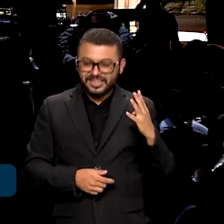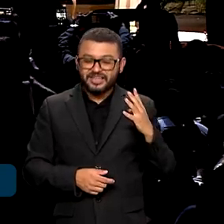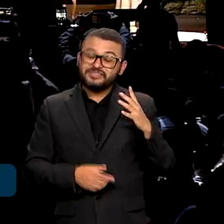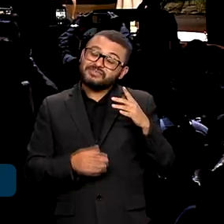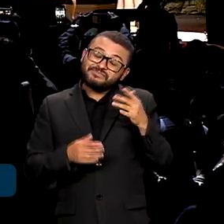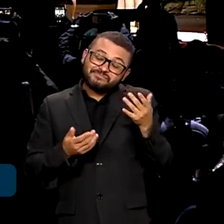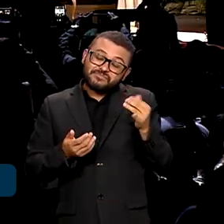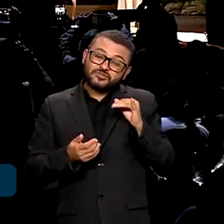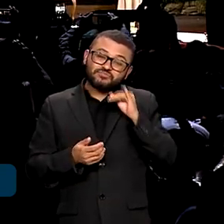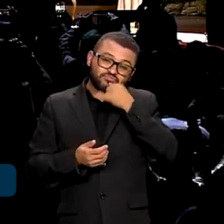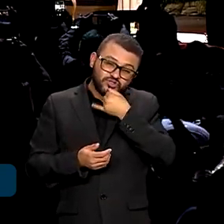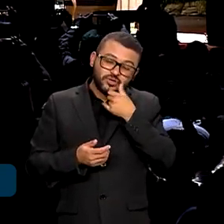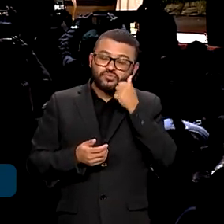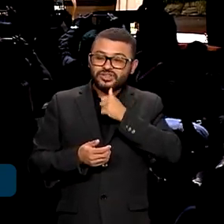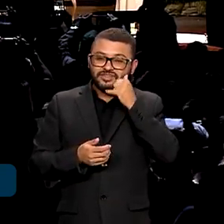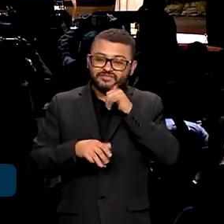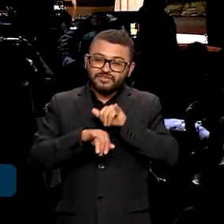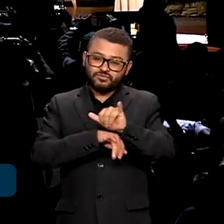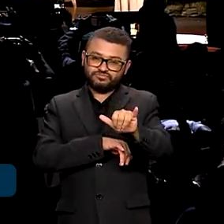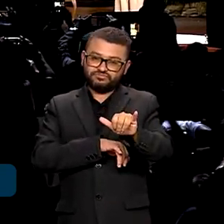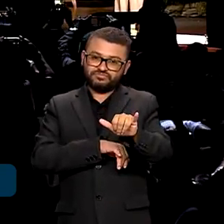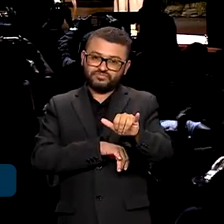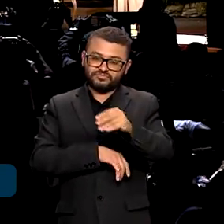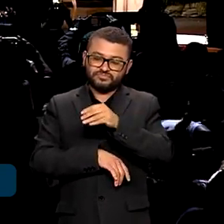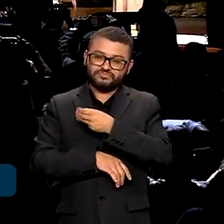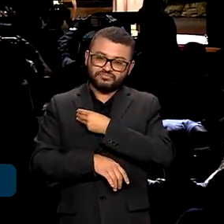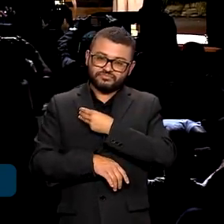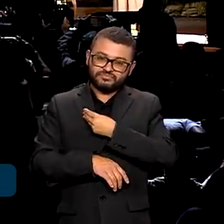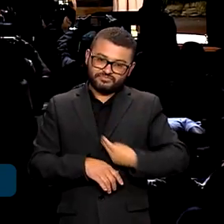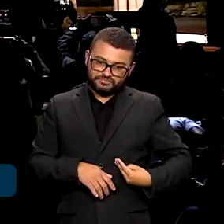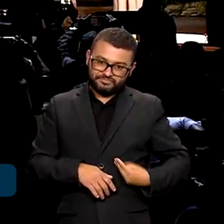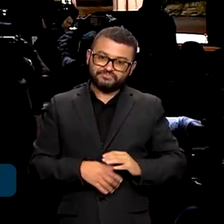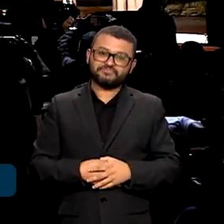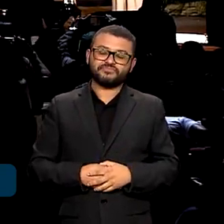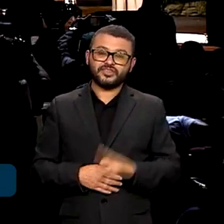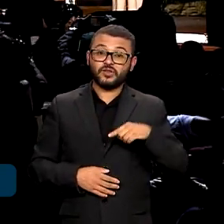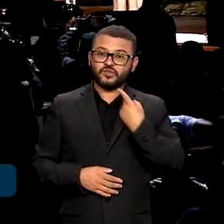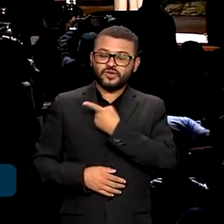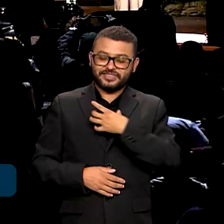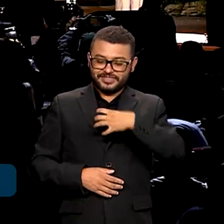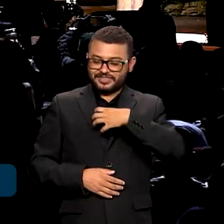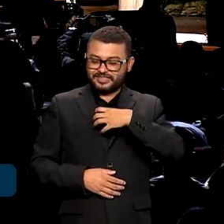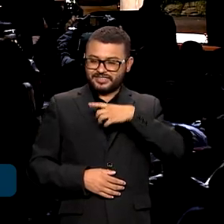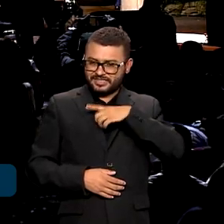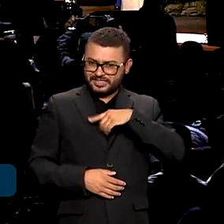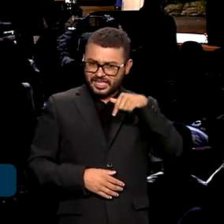motivo de força maior não pôde estar aqui. Nós estamos aqui